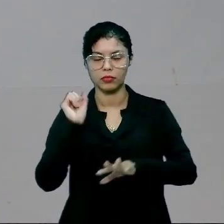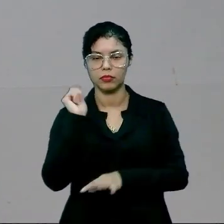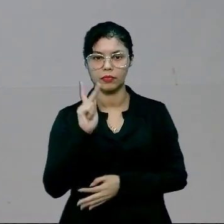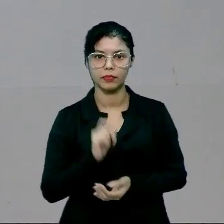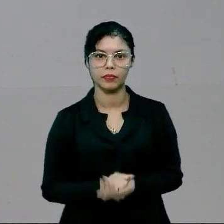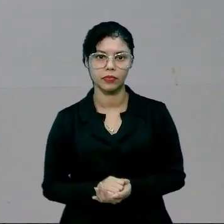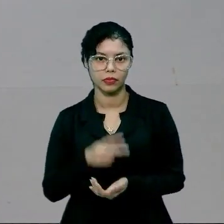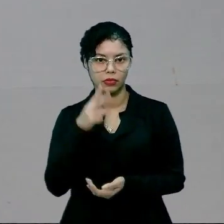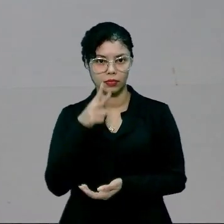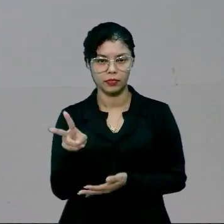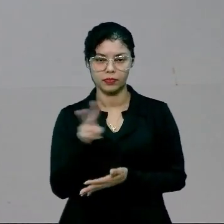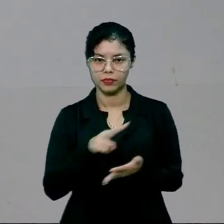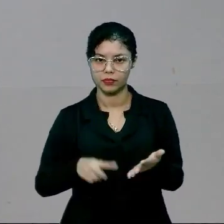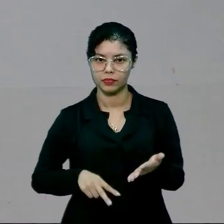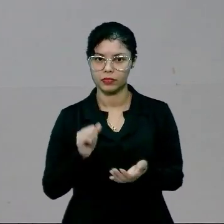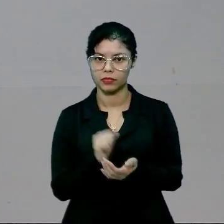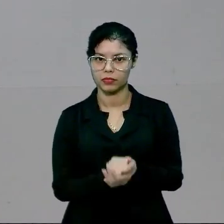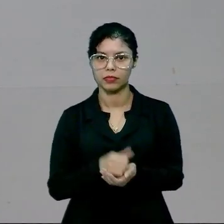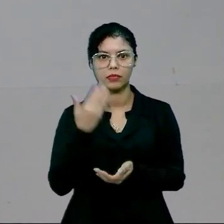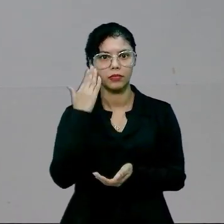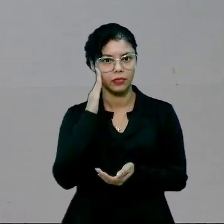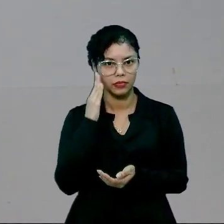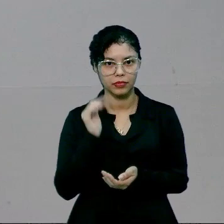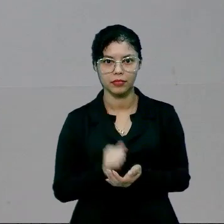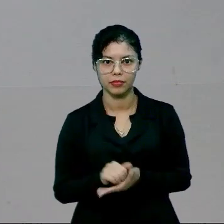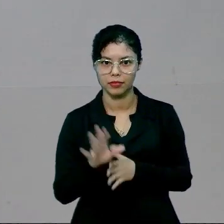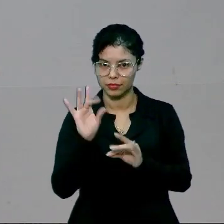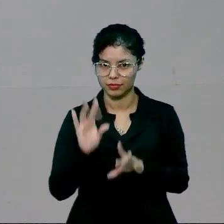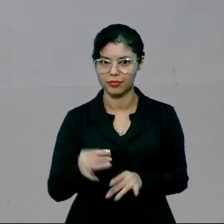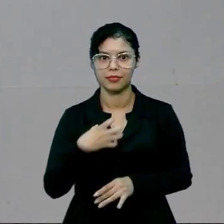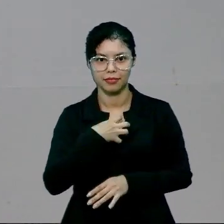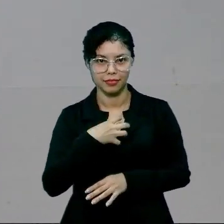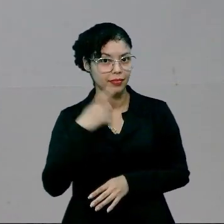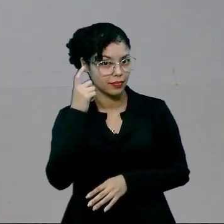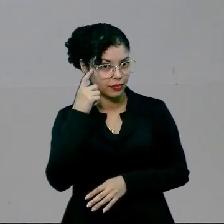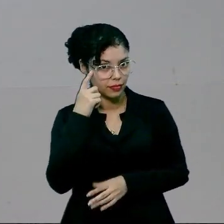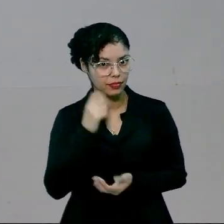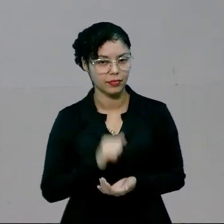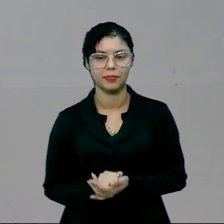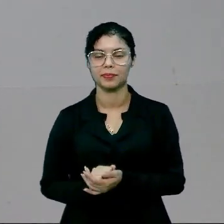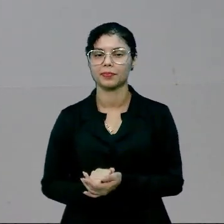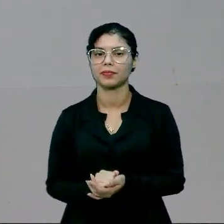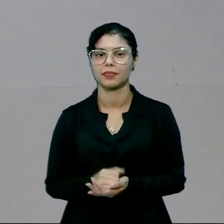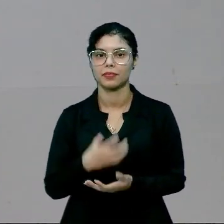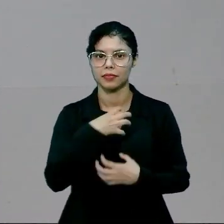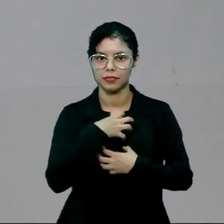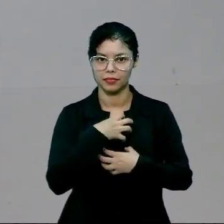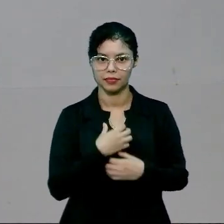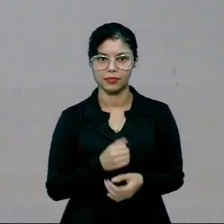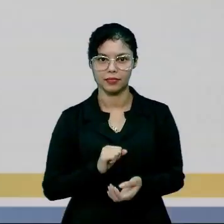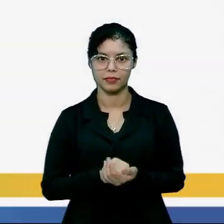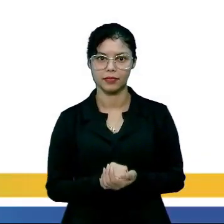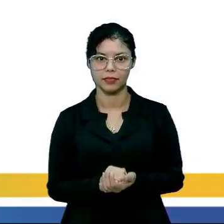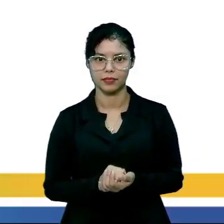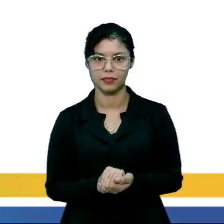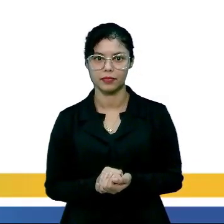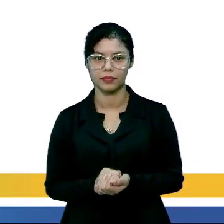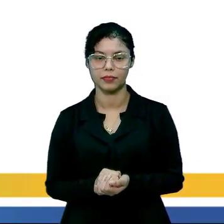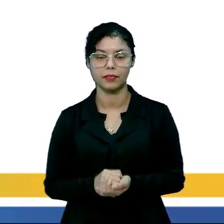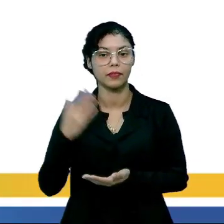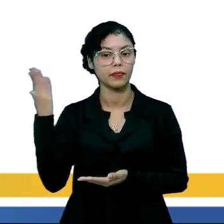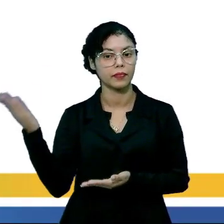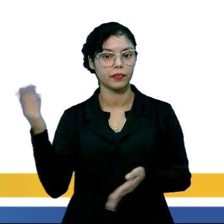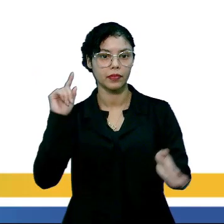tá? Vamos lá, a questão. Tá entendendo? Tá fazendo sentido na tua cabeça? Vamos lá, ver se você está afiado, tá?